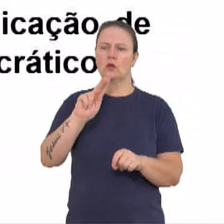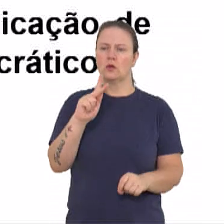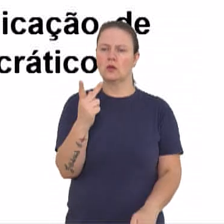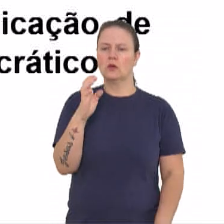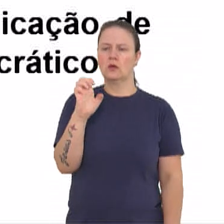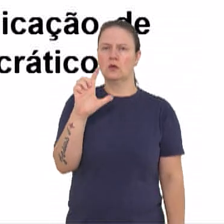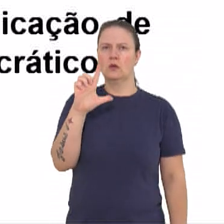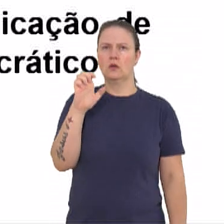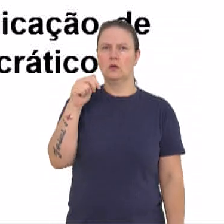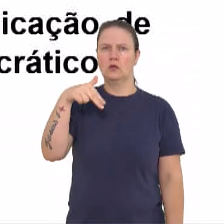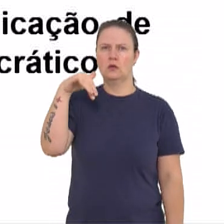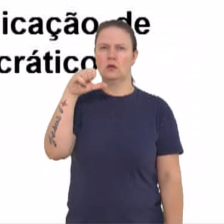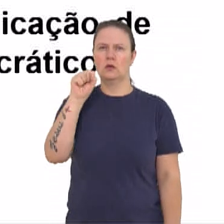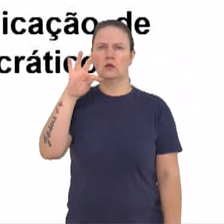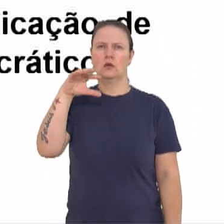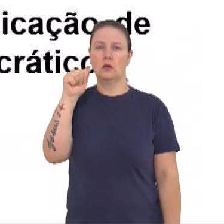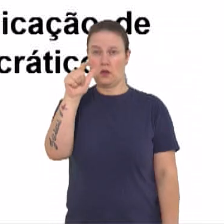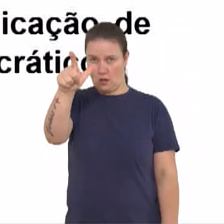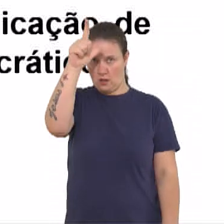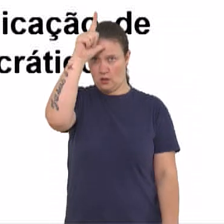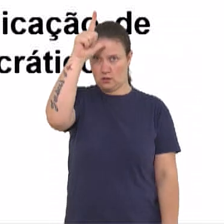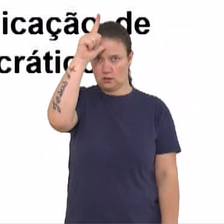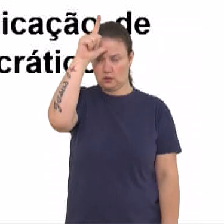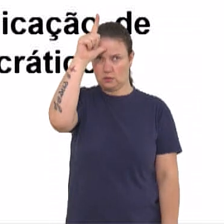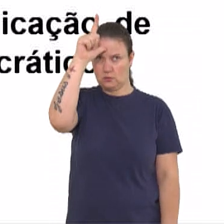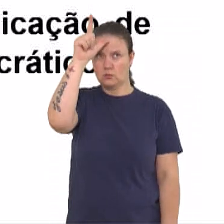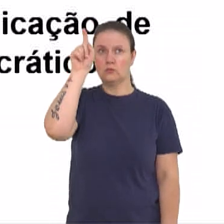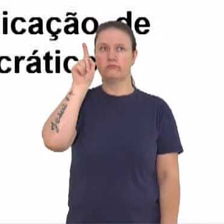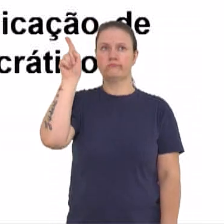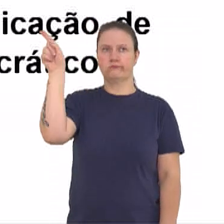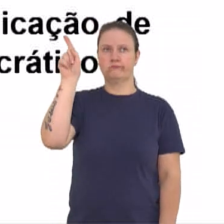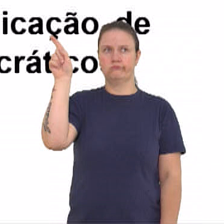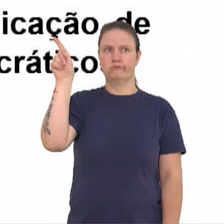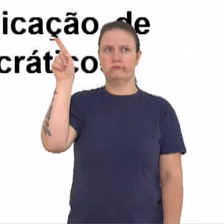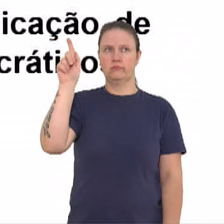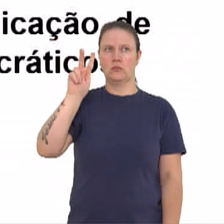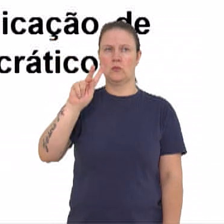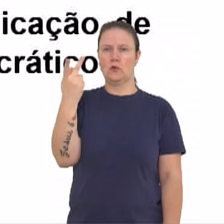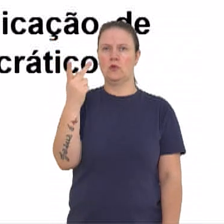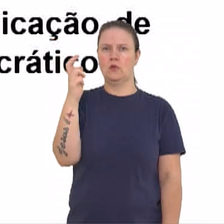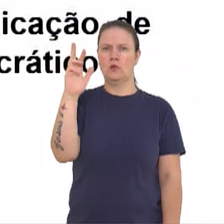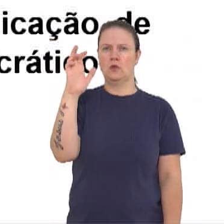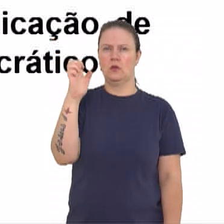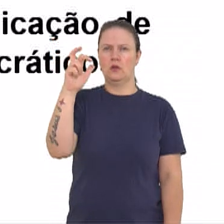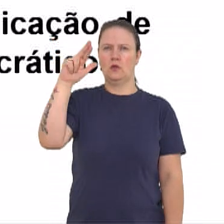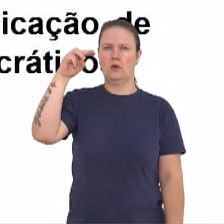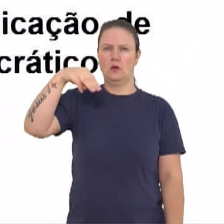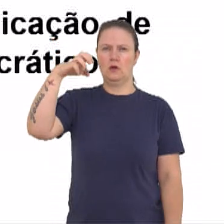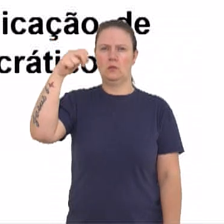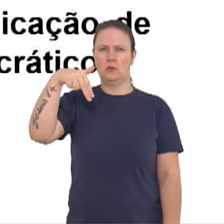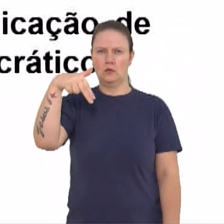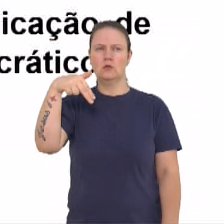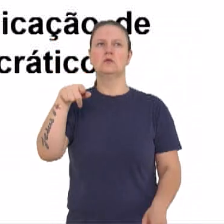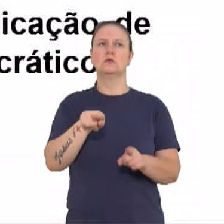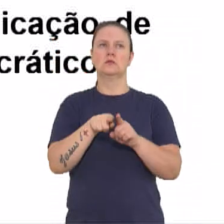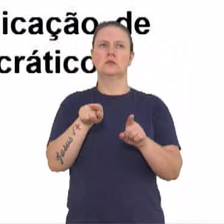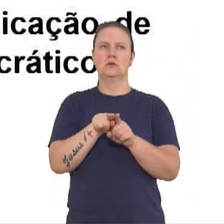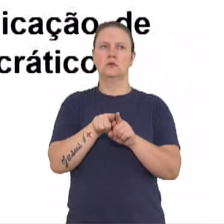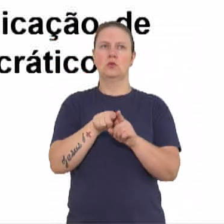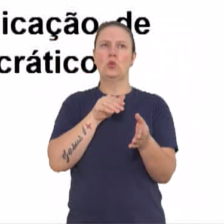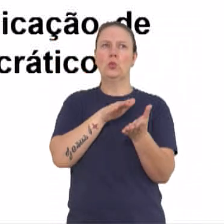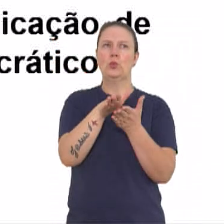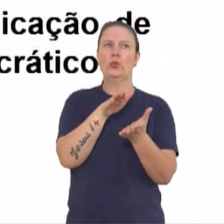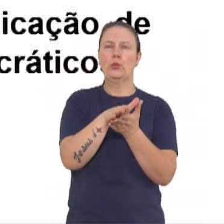helenista alemão Hermann Diels em sua obra Doxographie grecque, publicada em Berlim